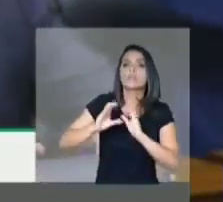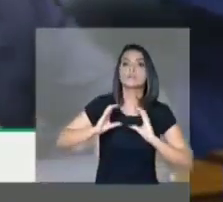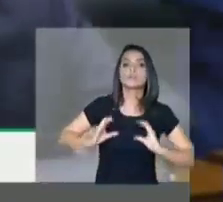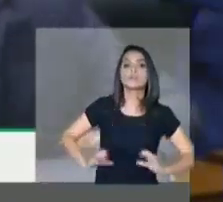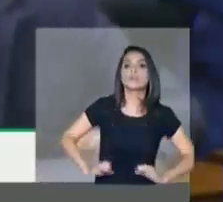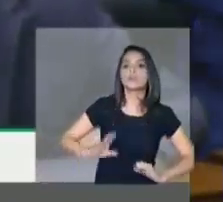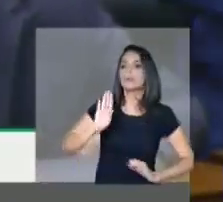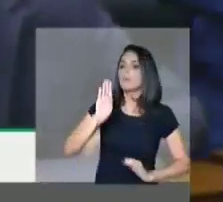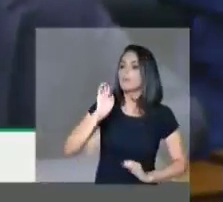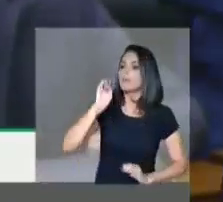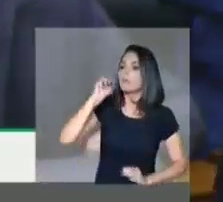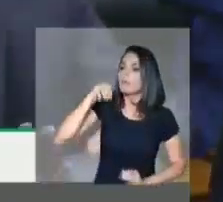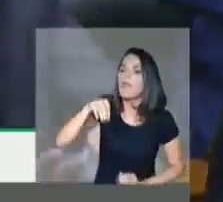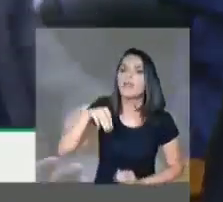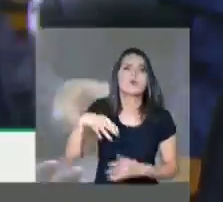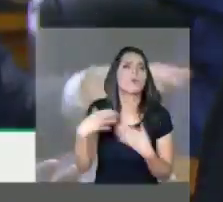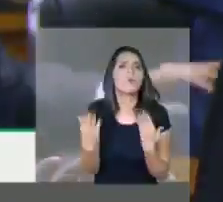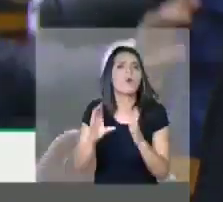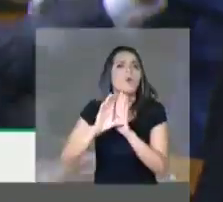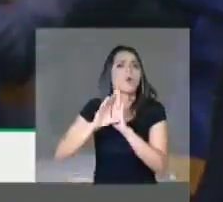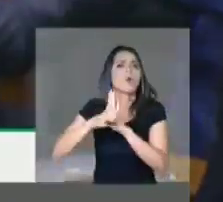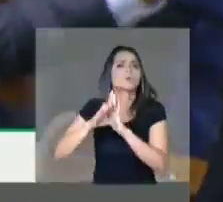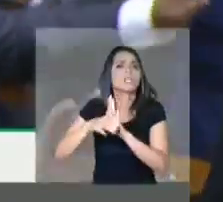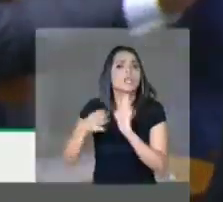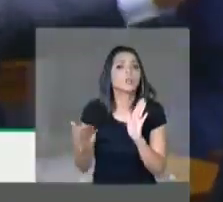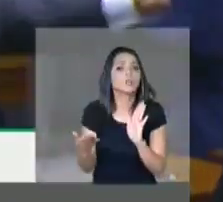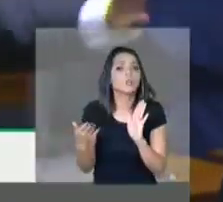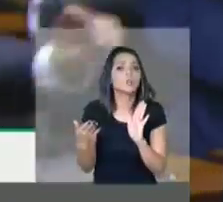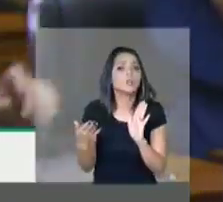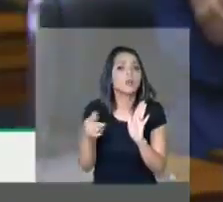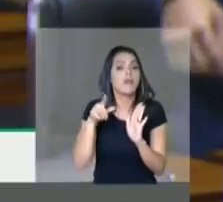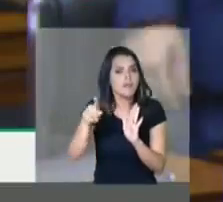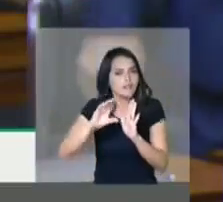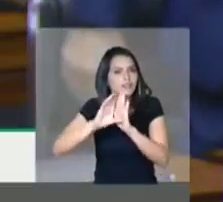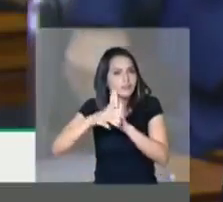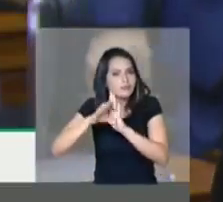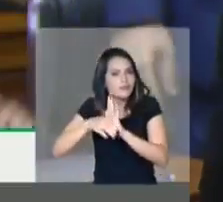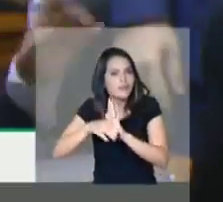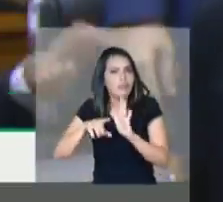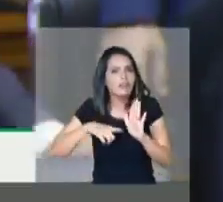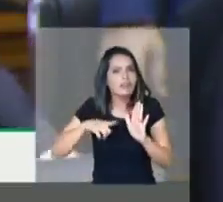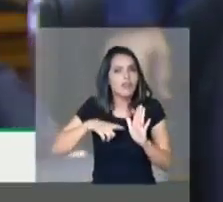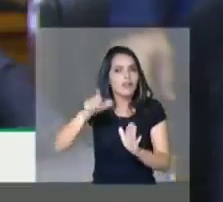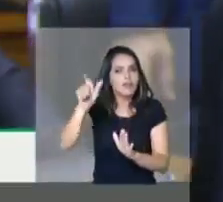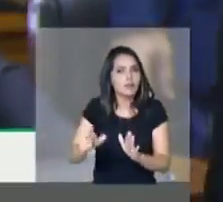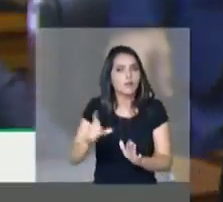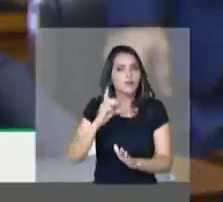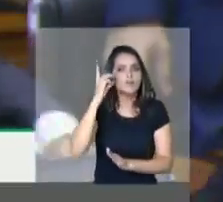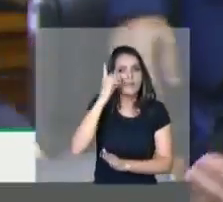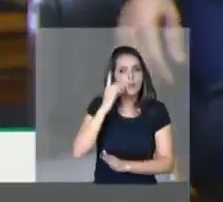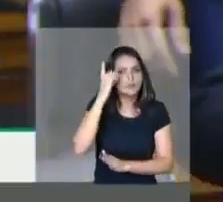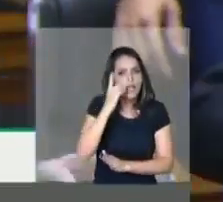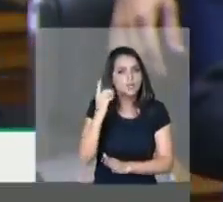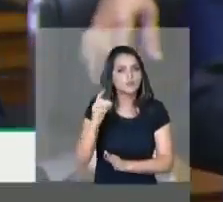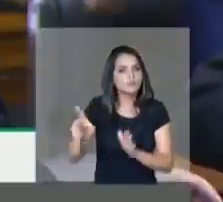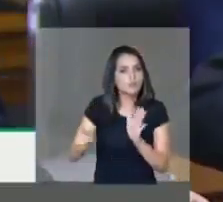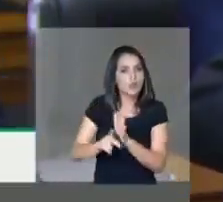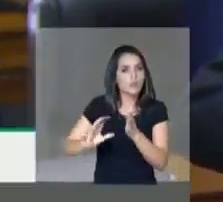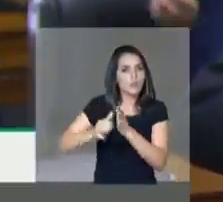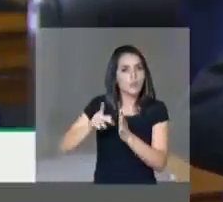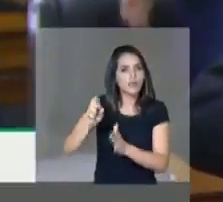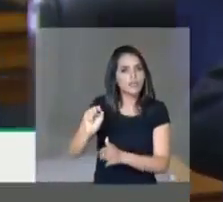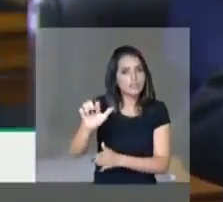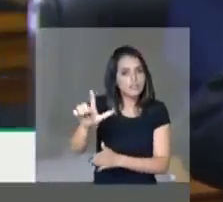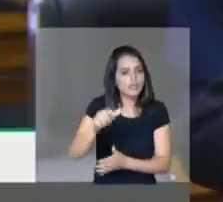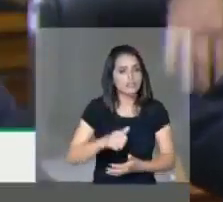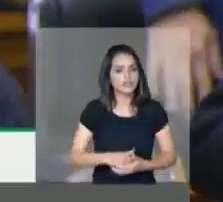cidadão de bem. Nesse conceito de cidadão de bem, colocado pelos deputados do